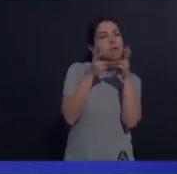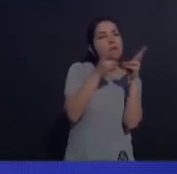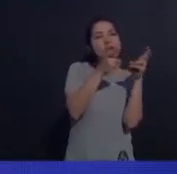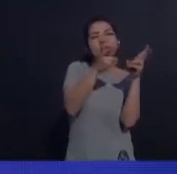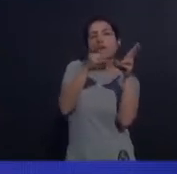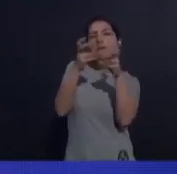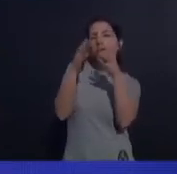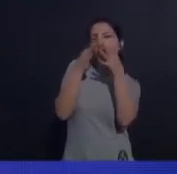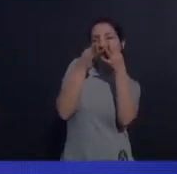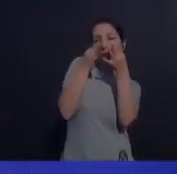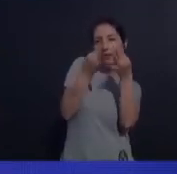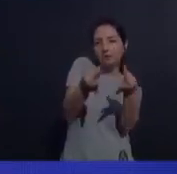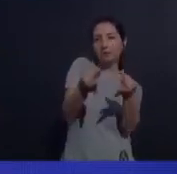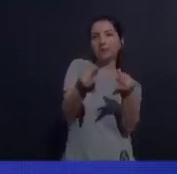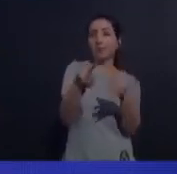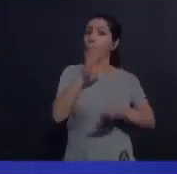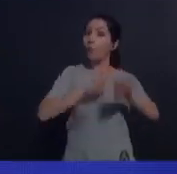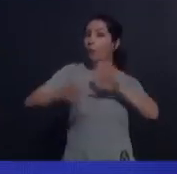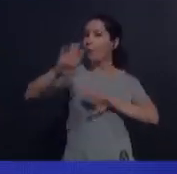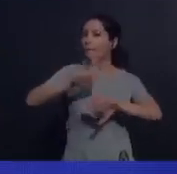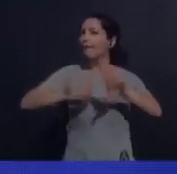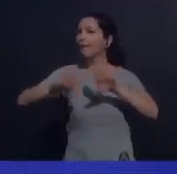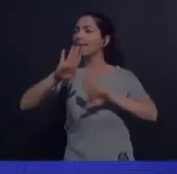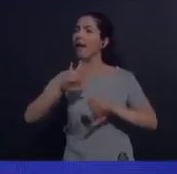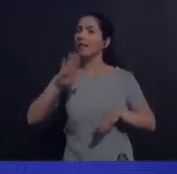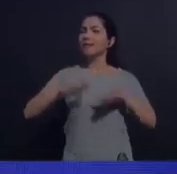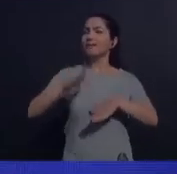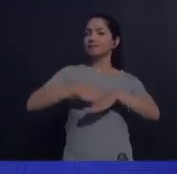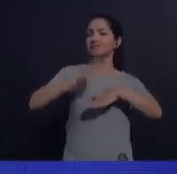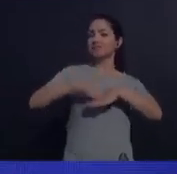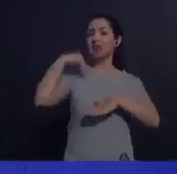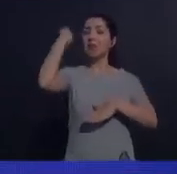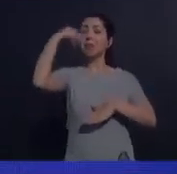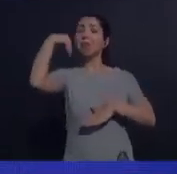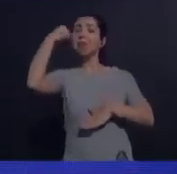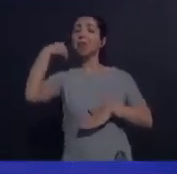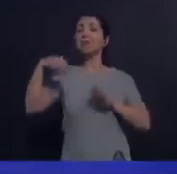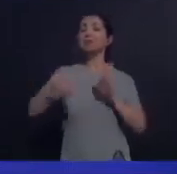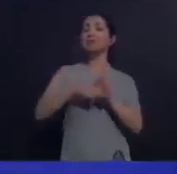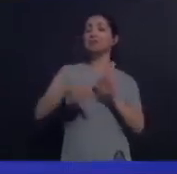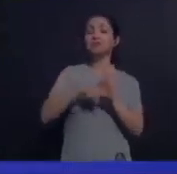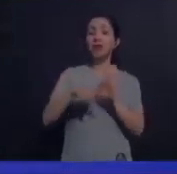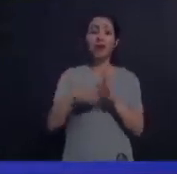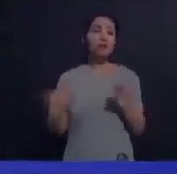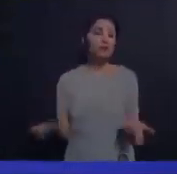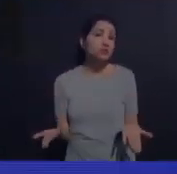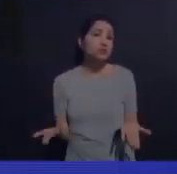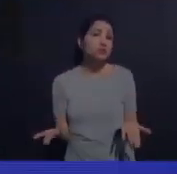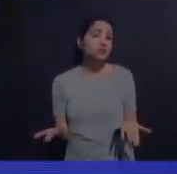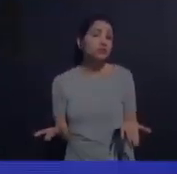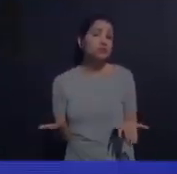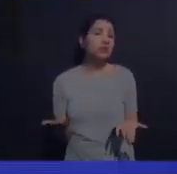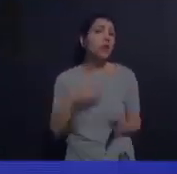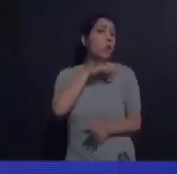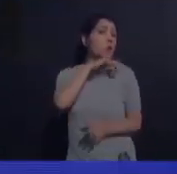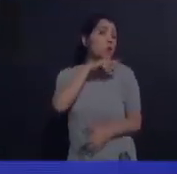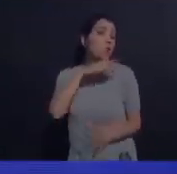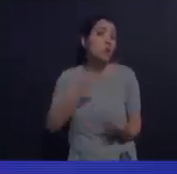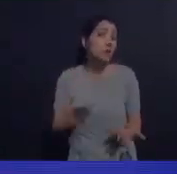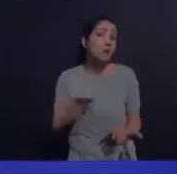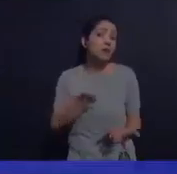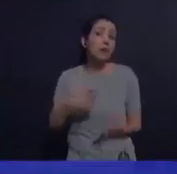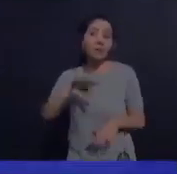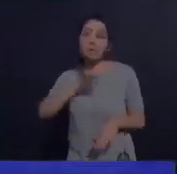medo vem até nós através das nossas próprias experiências ou seja das nossas experiências ruins que tivemos